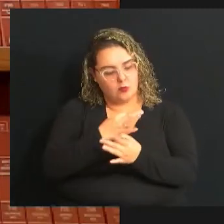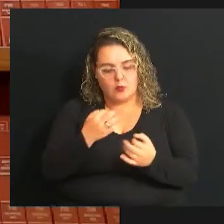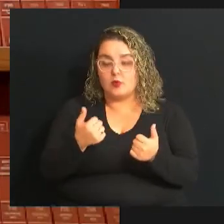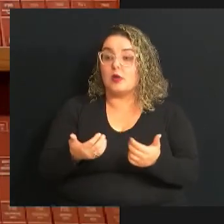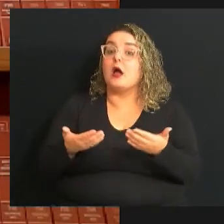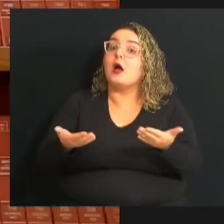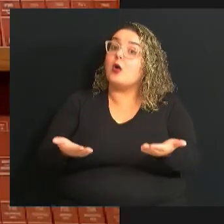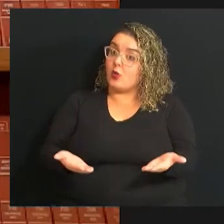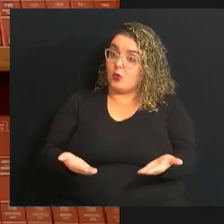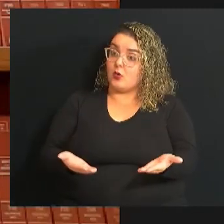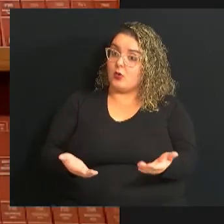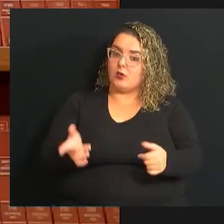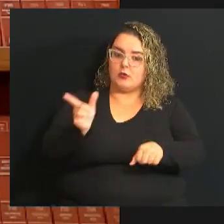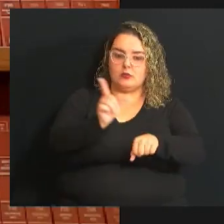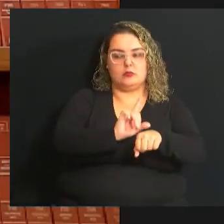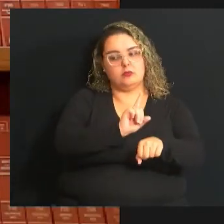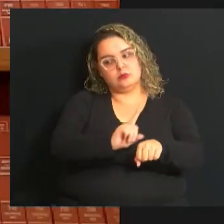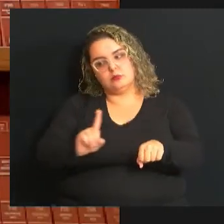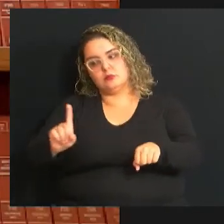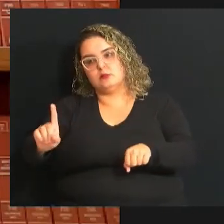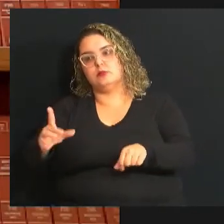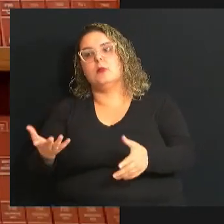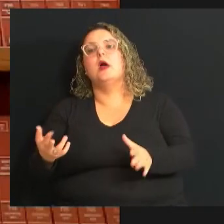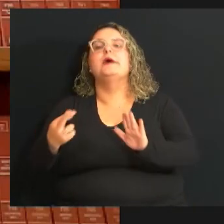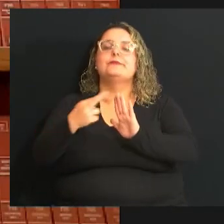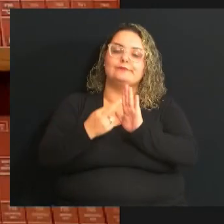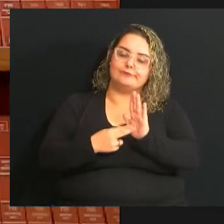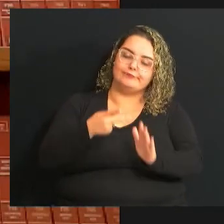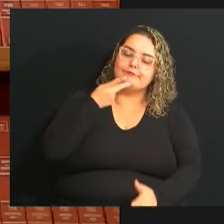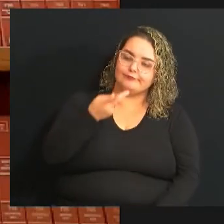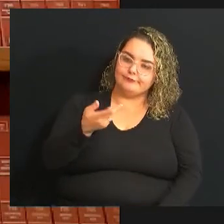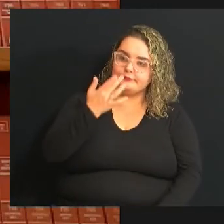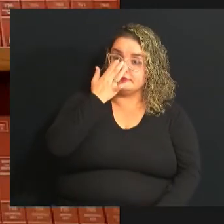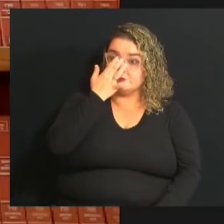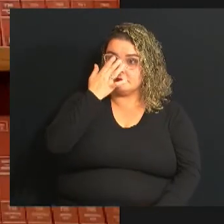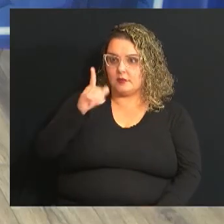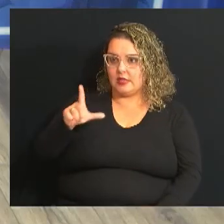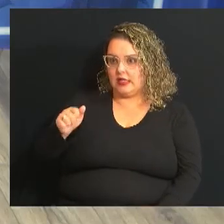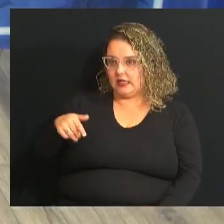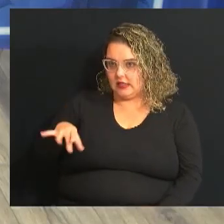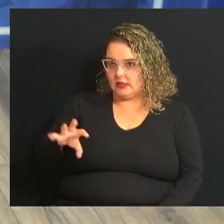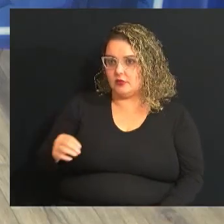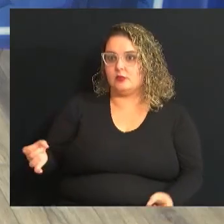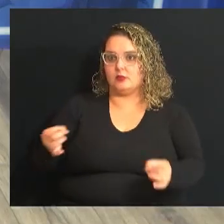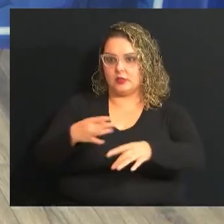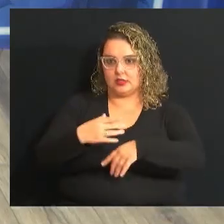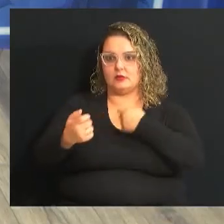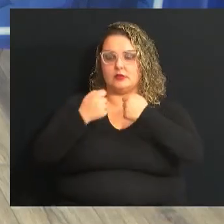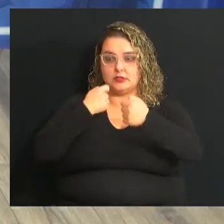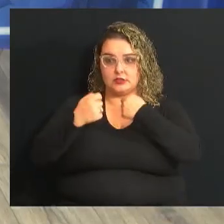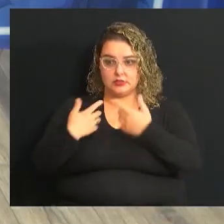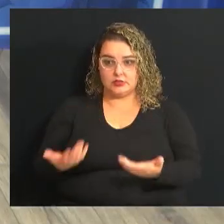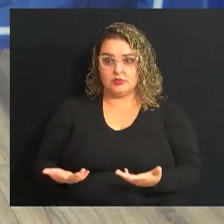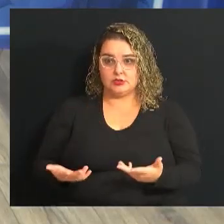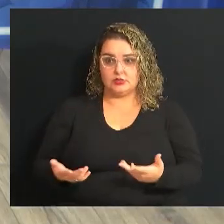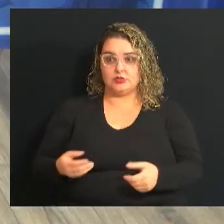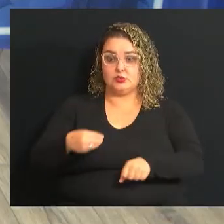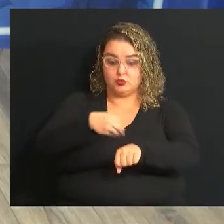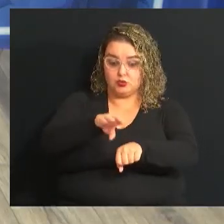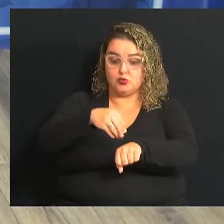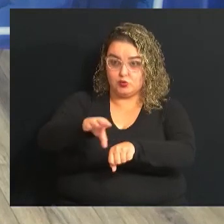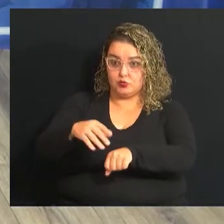que dentro desse lote de 1.000 produtos ainda possui 300 à disposição, porque eu, como consumidor, estou